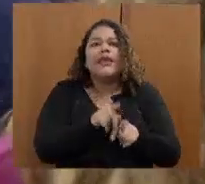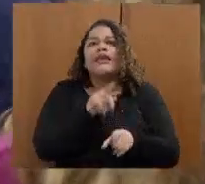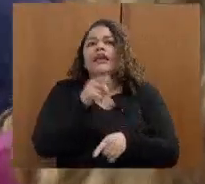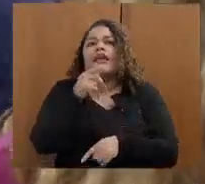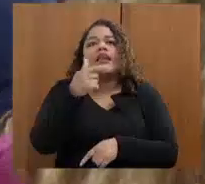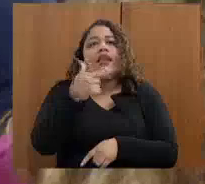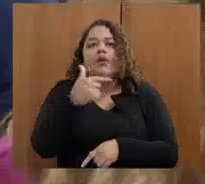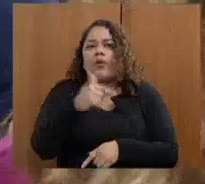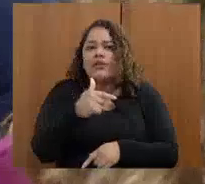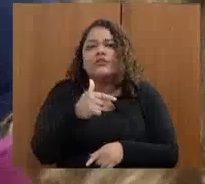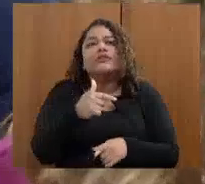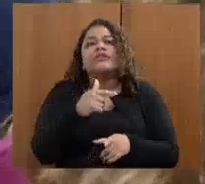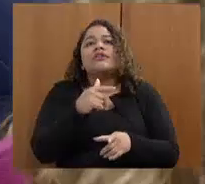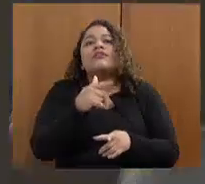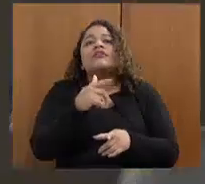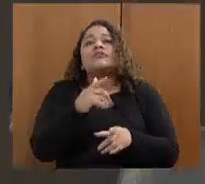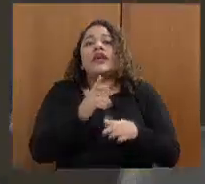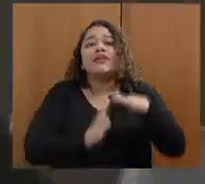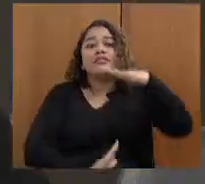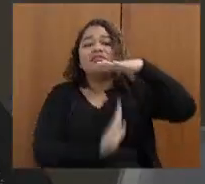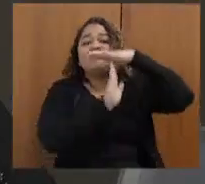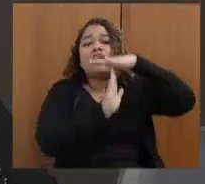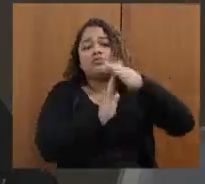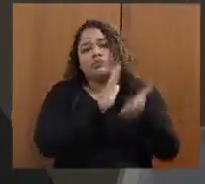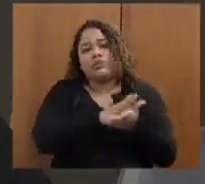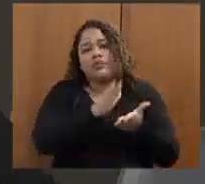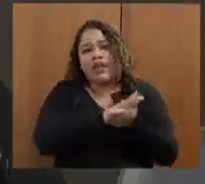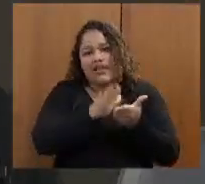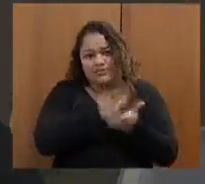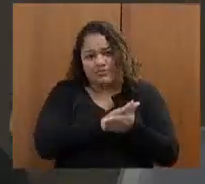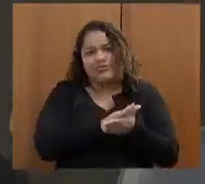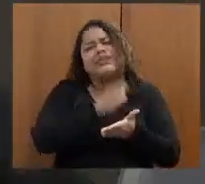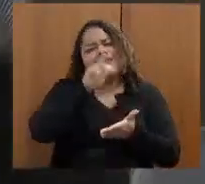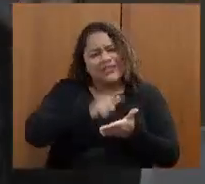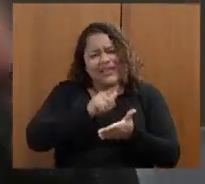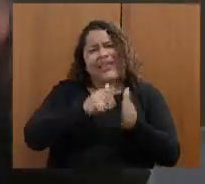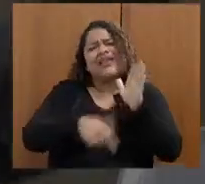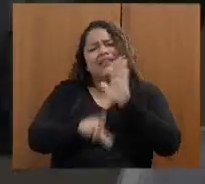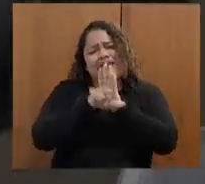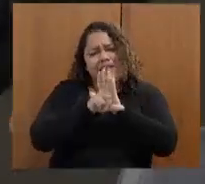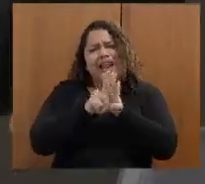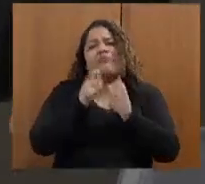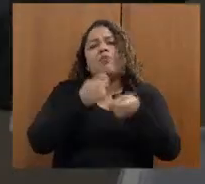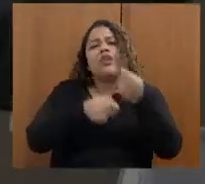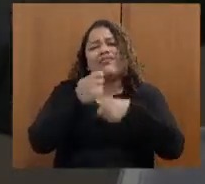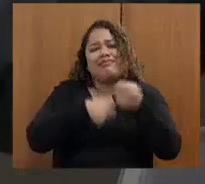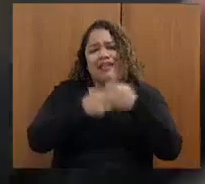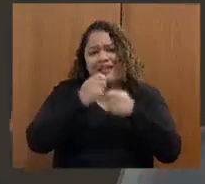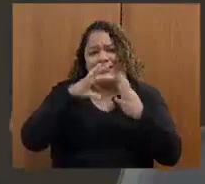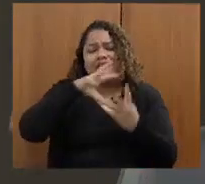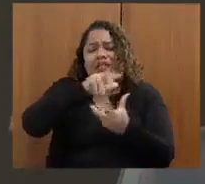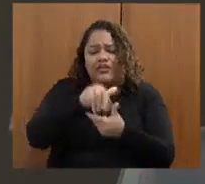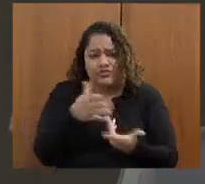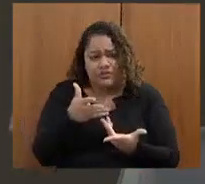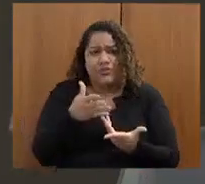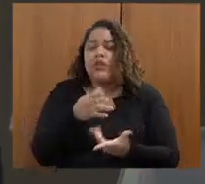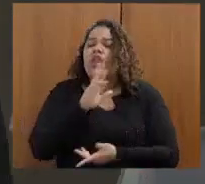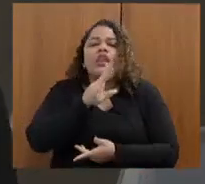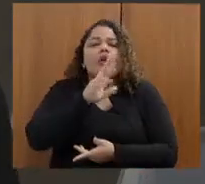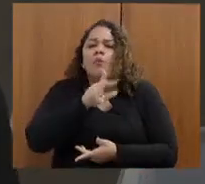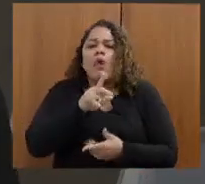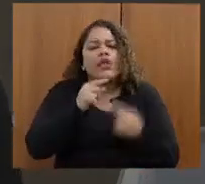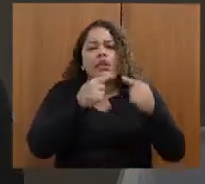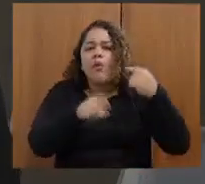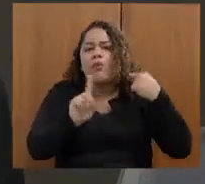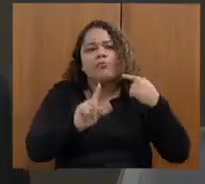internacional para garantir dinheiro para pagar juros da dívida externa e não